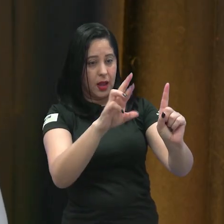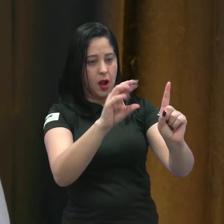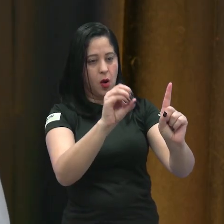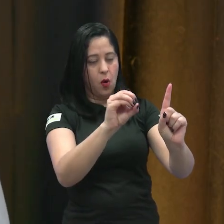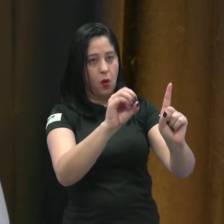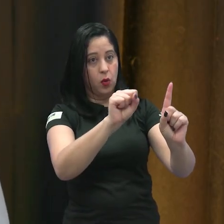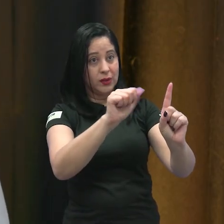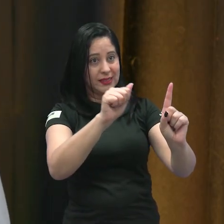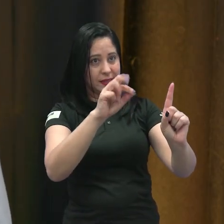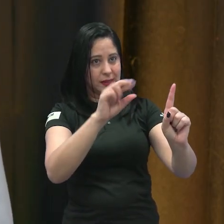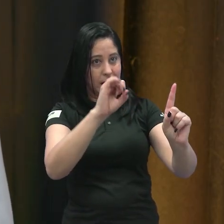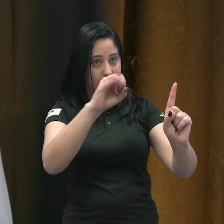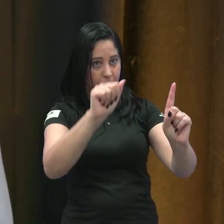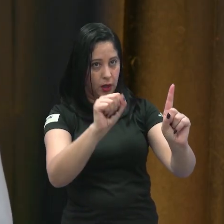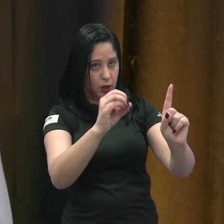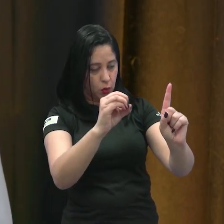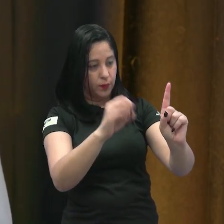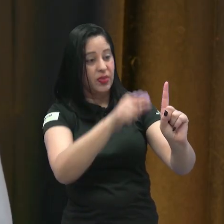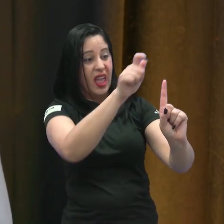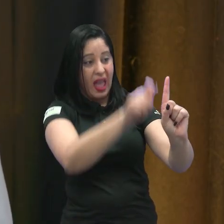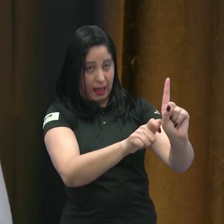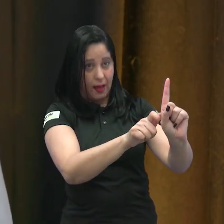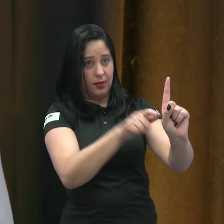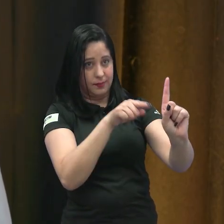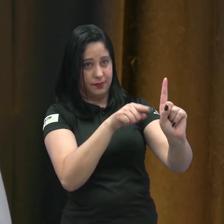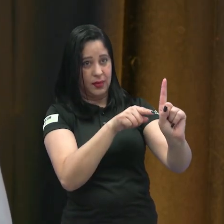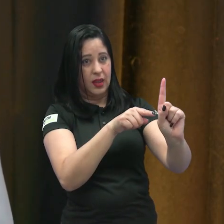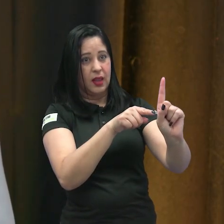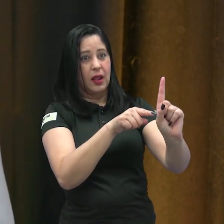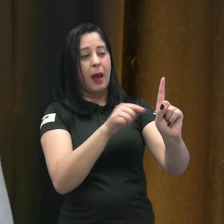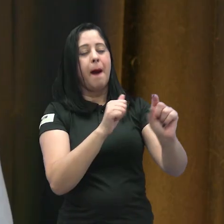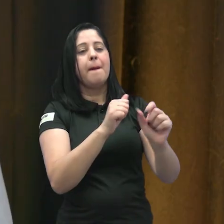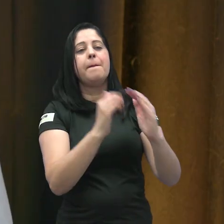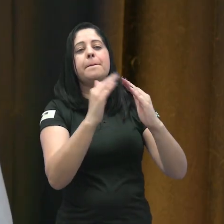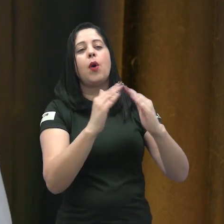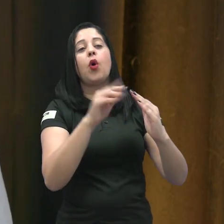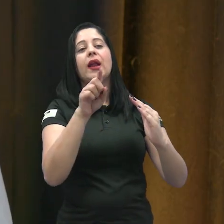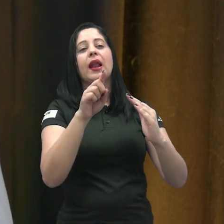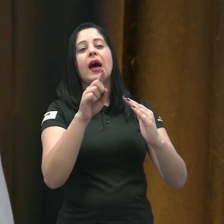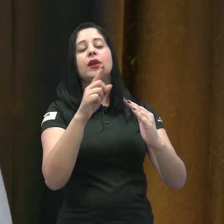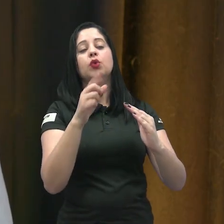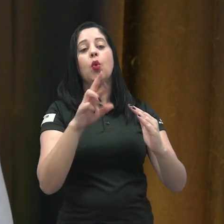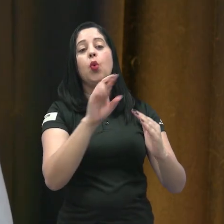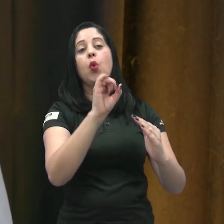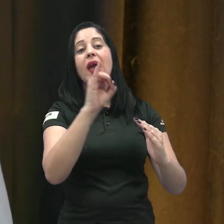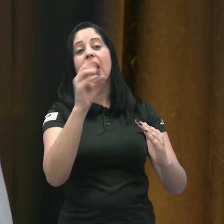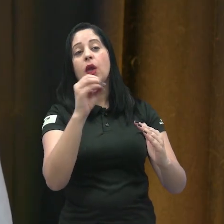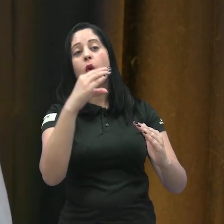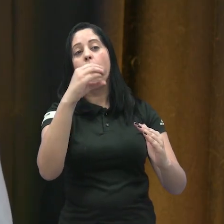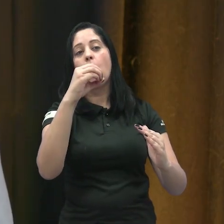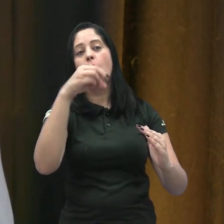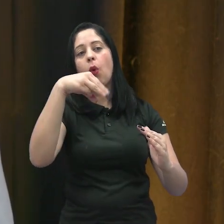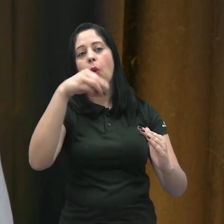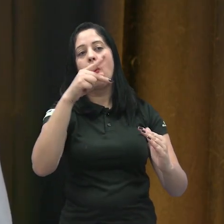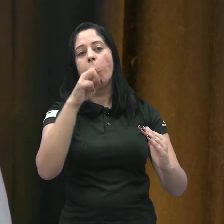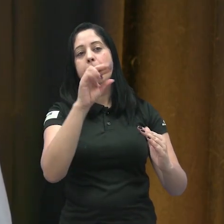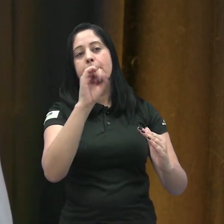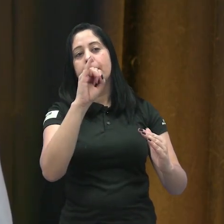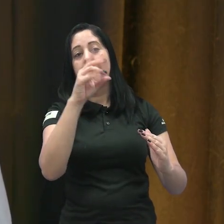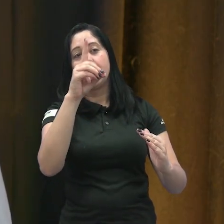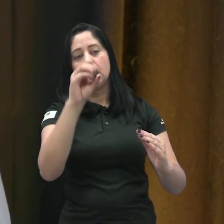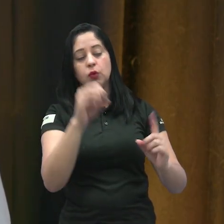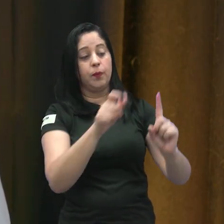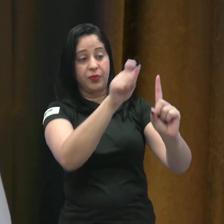do Rosário, né? Dona Maria do Rosário é uma senhora lá do Rio Comprido, tá? Ela entrou em